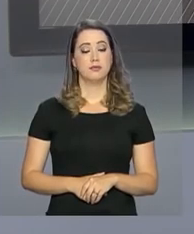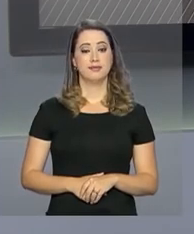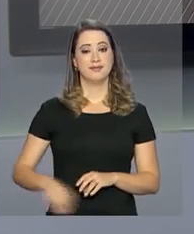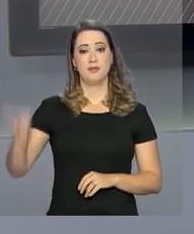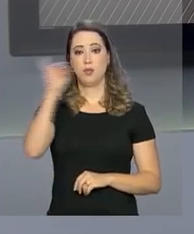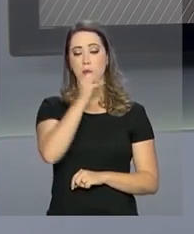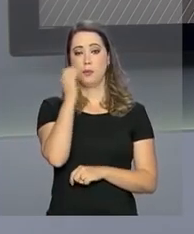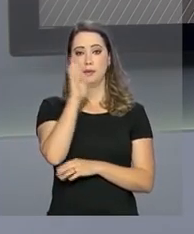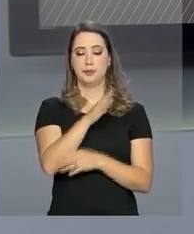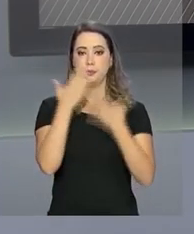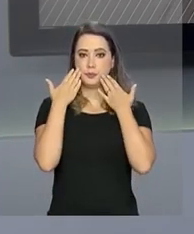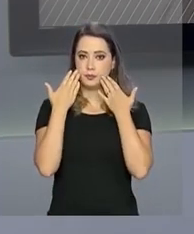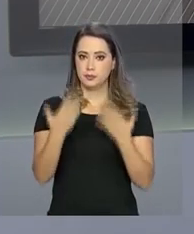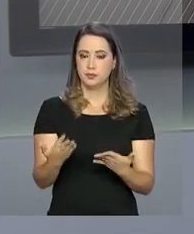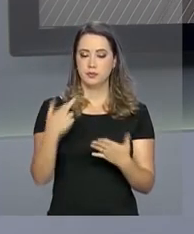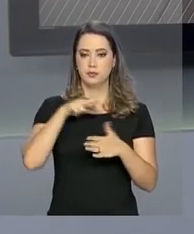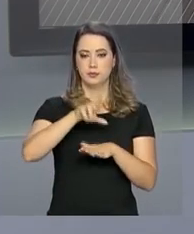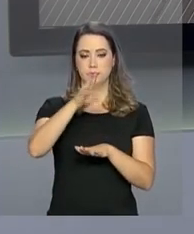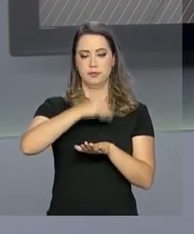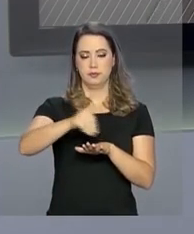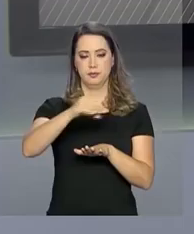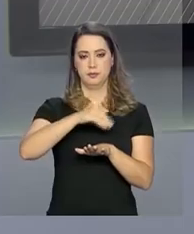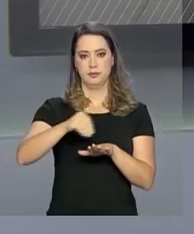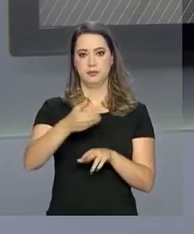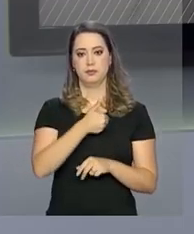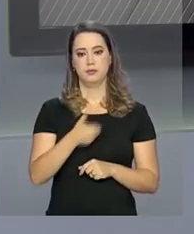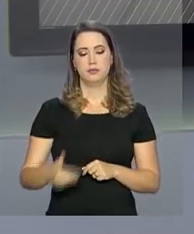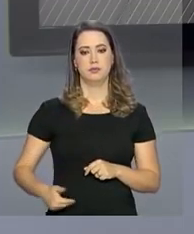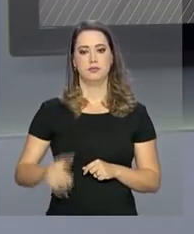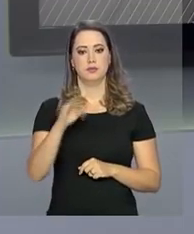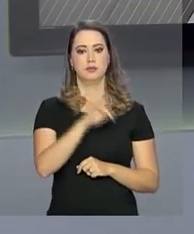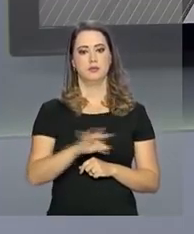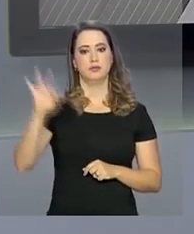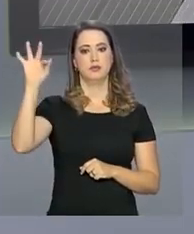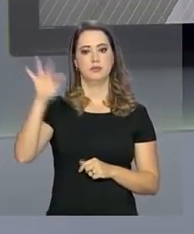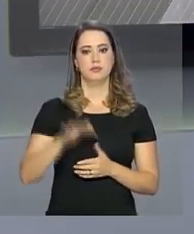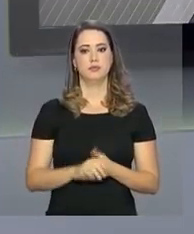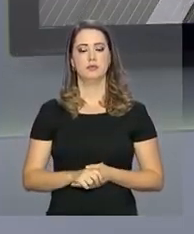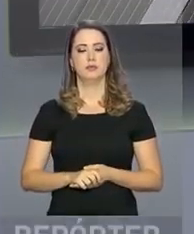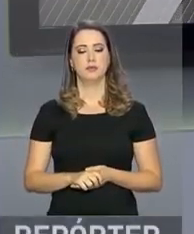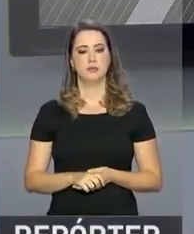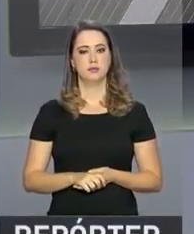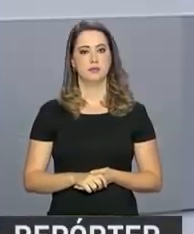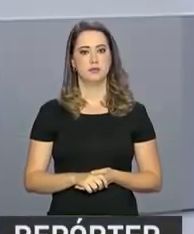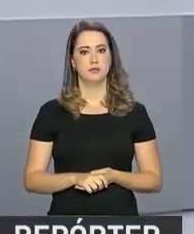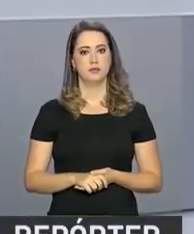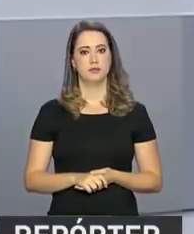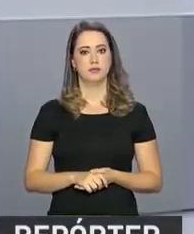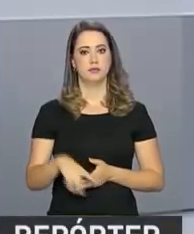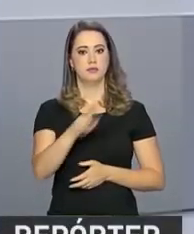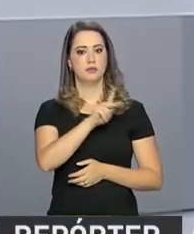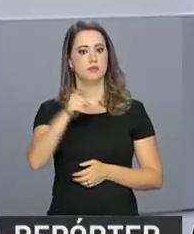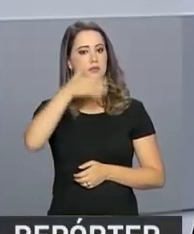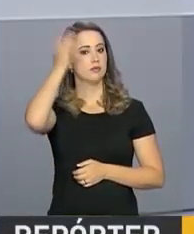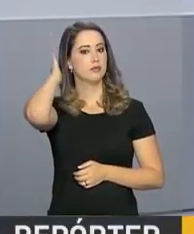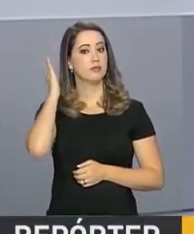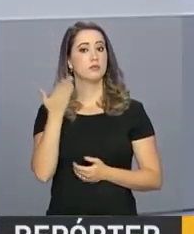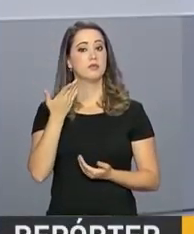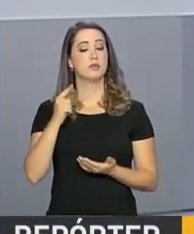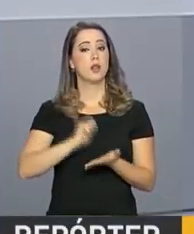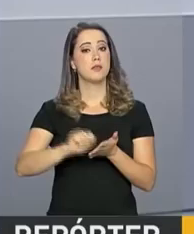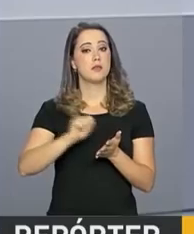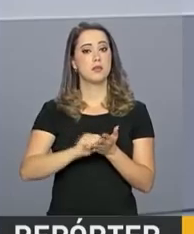Olá boa tarde começa agora mais uma edição do repórter NBR com as notícias do governo federal o presidente Michel